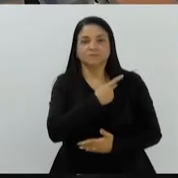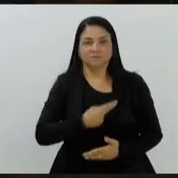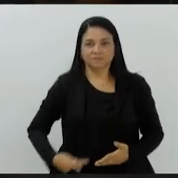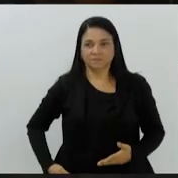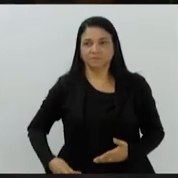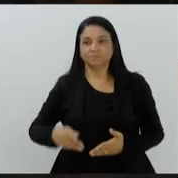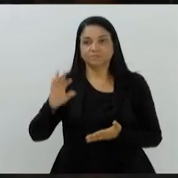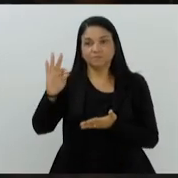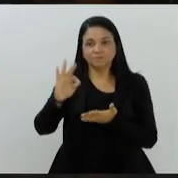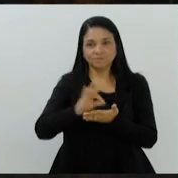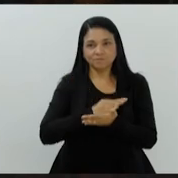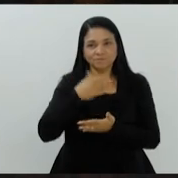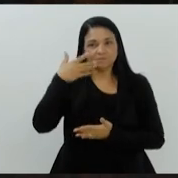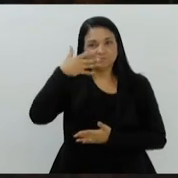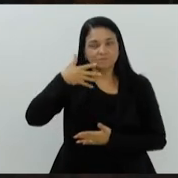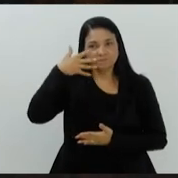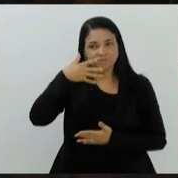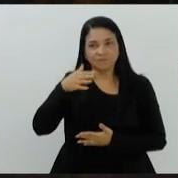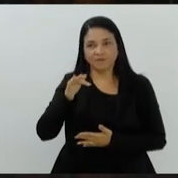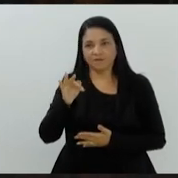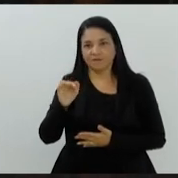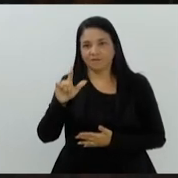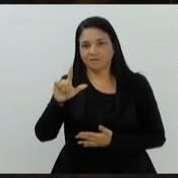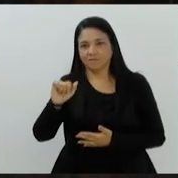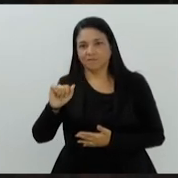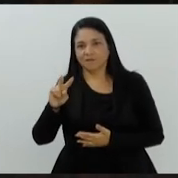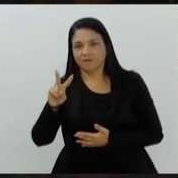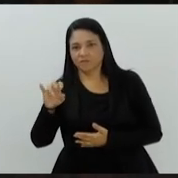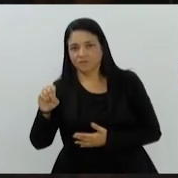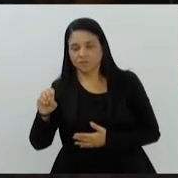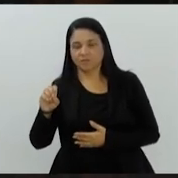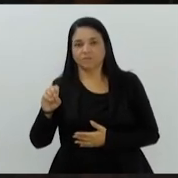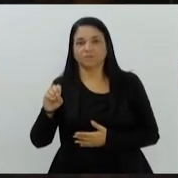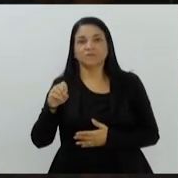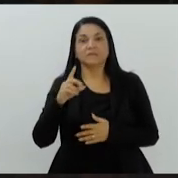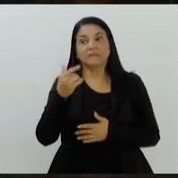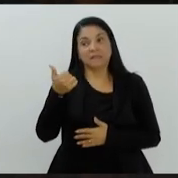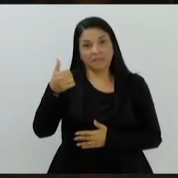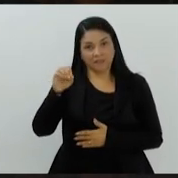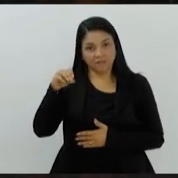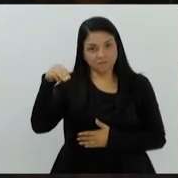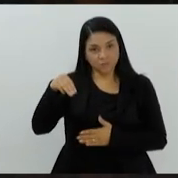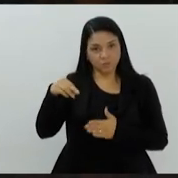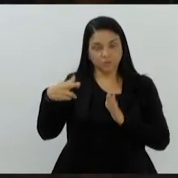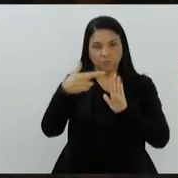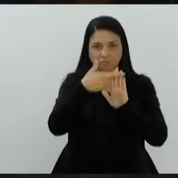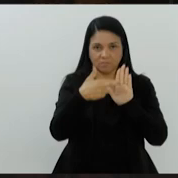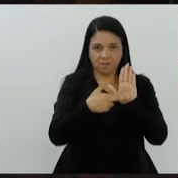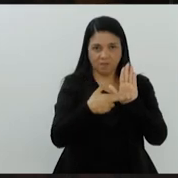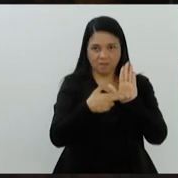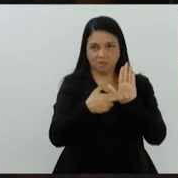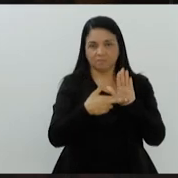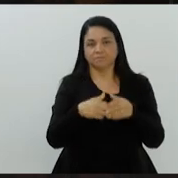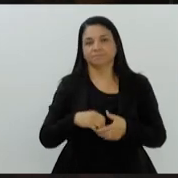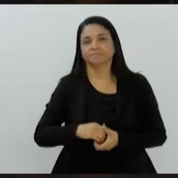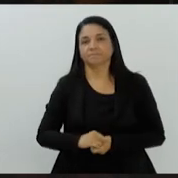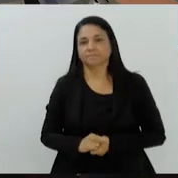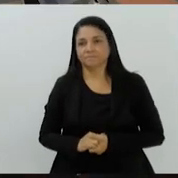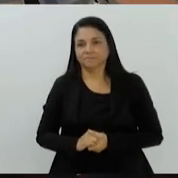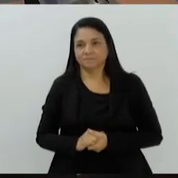Próximo orador inscrito é o nobre deputado Flávio Serafim. Vossa Excelência dispõe de 10 minutos no tempo regimental.